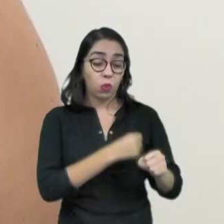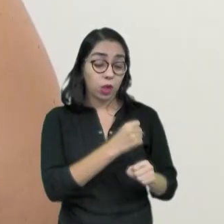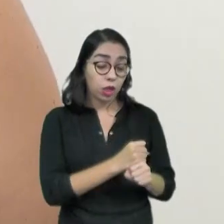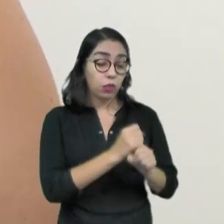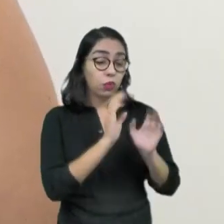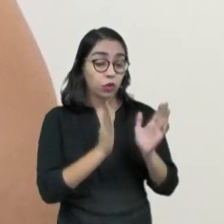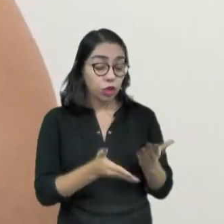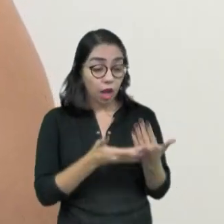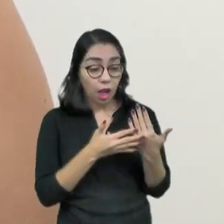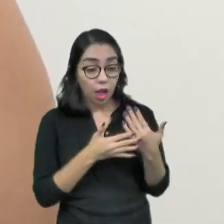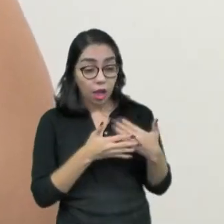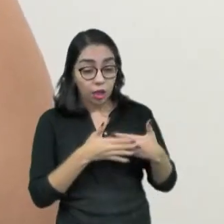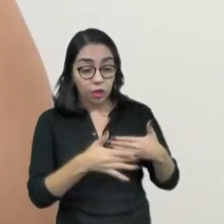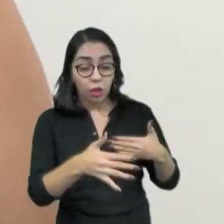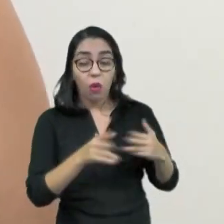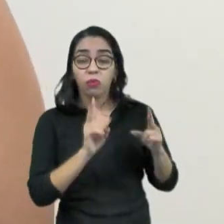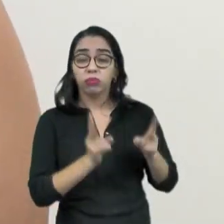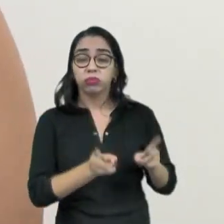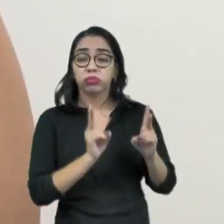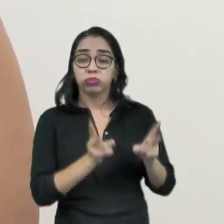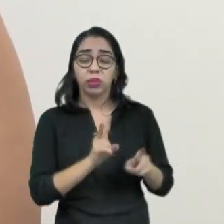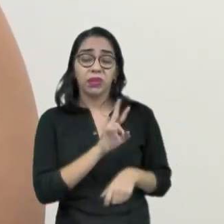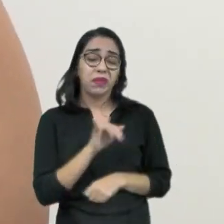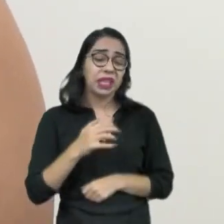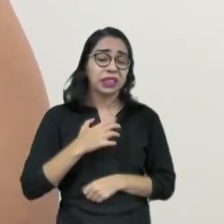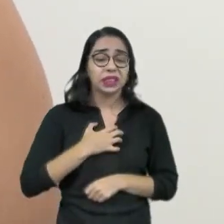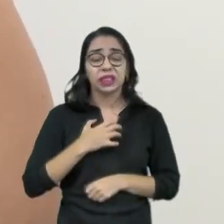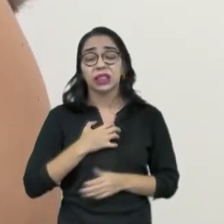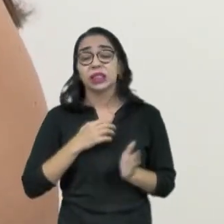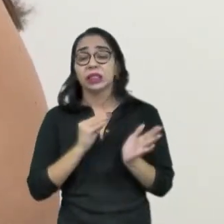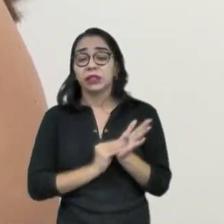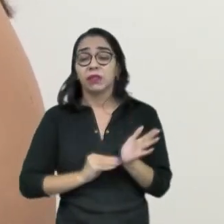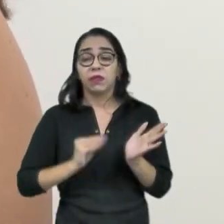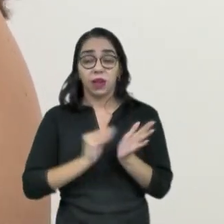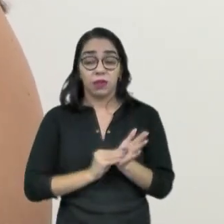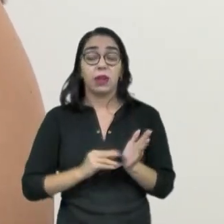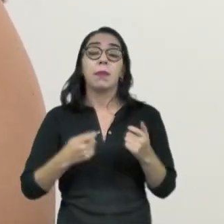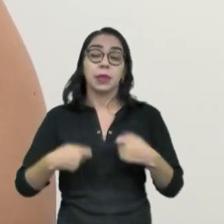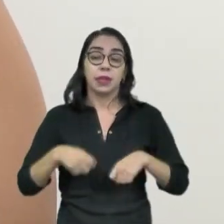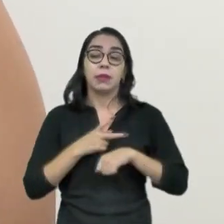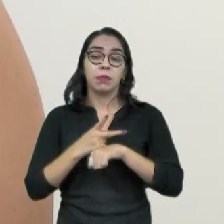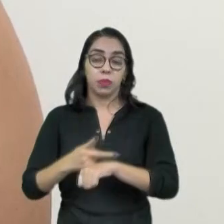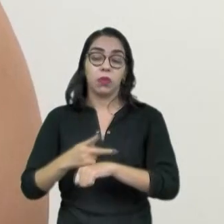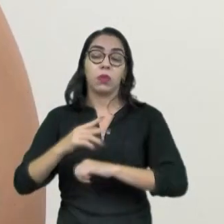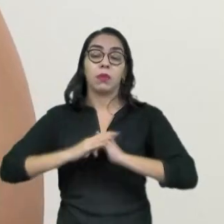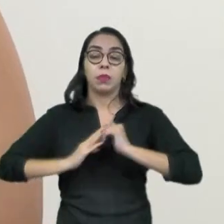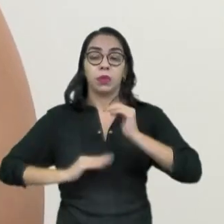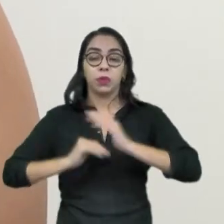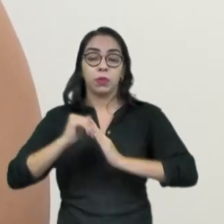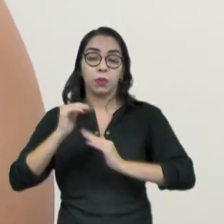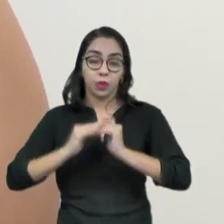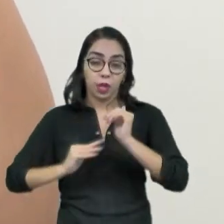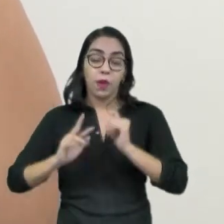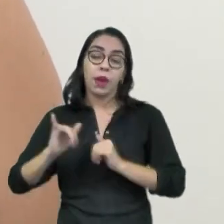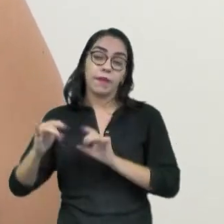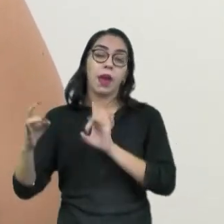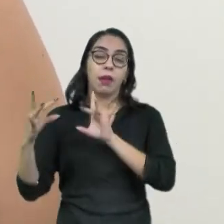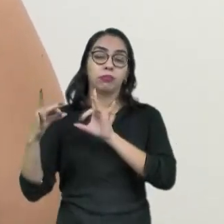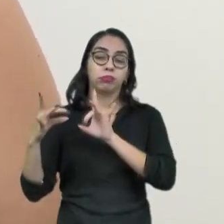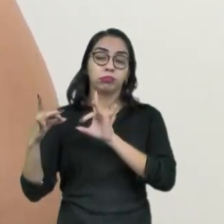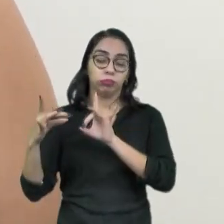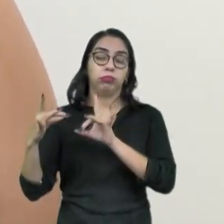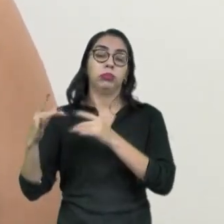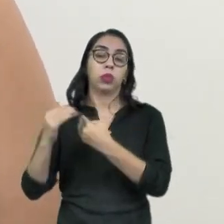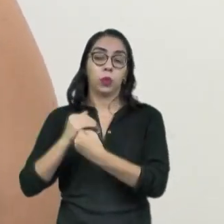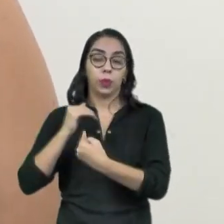e persistam prejudicando a sua rotina eh é necessário buscar um profissional que possa ajudar orientar a